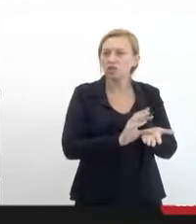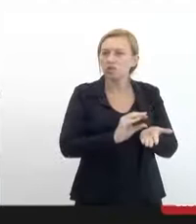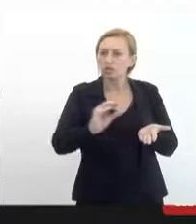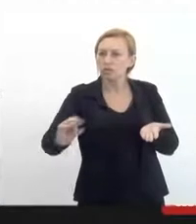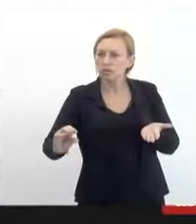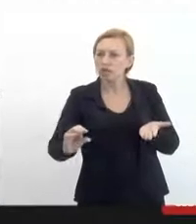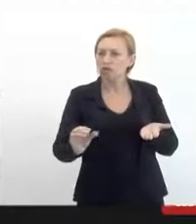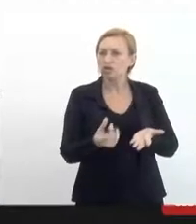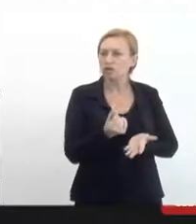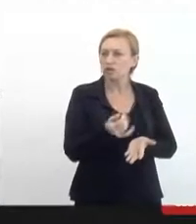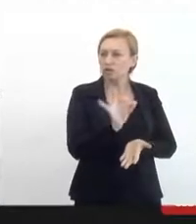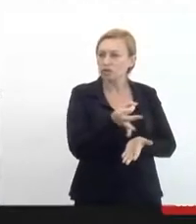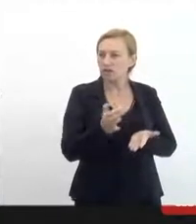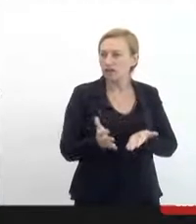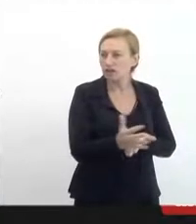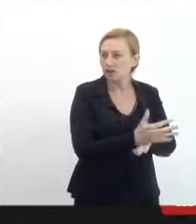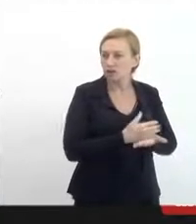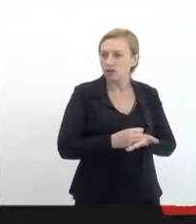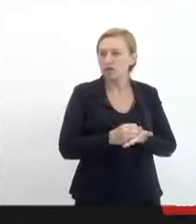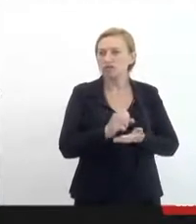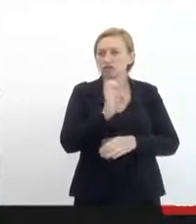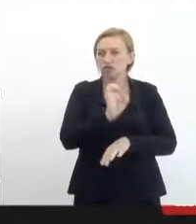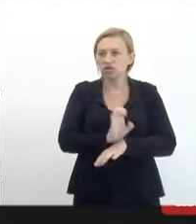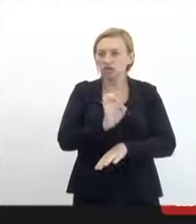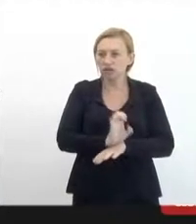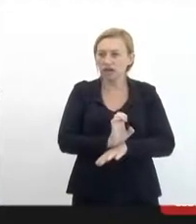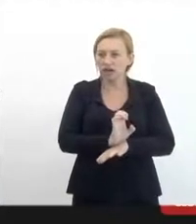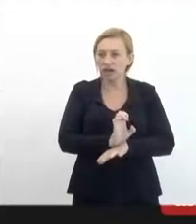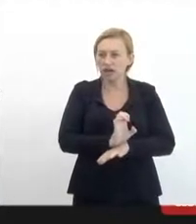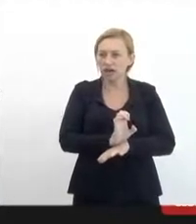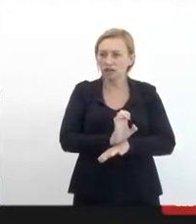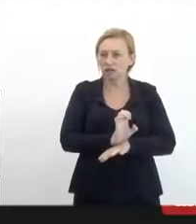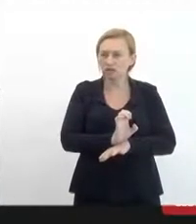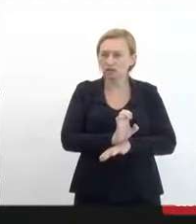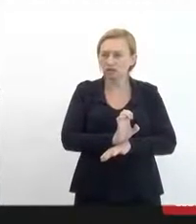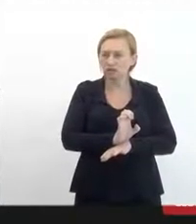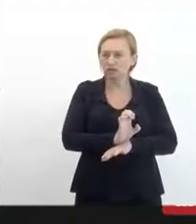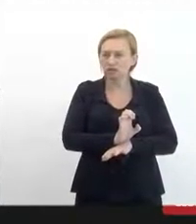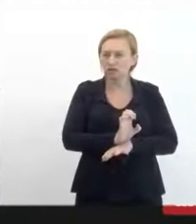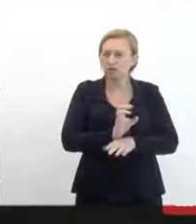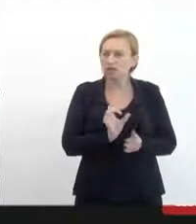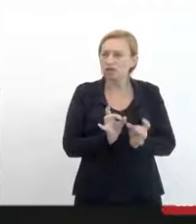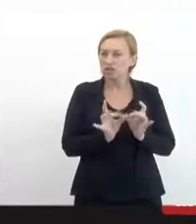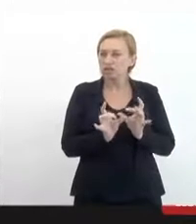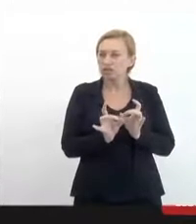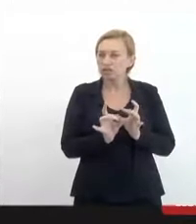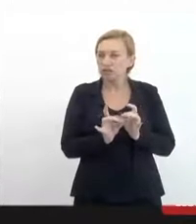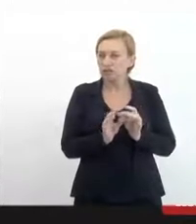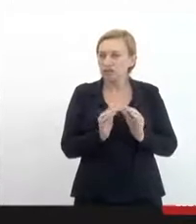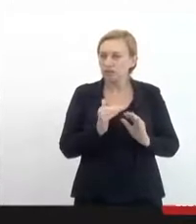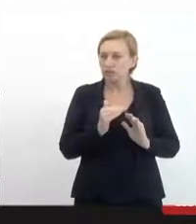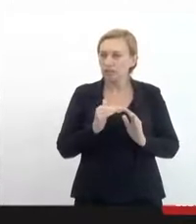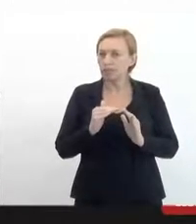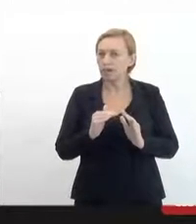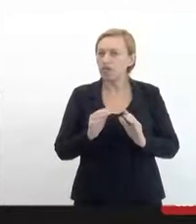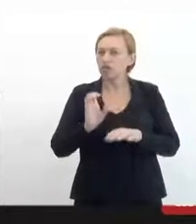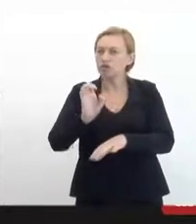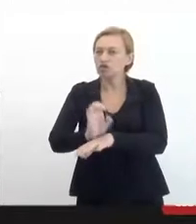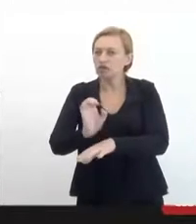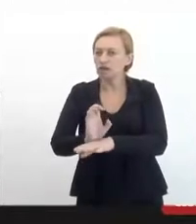valor recolhido do estado de origem para o estado de destino. E assim a refinaria o faz, cumprindo o convênio